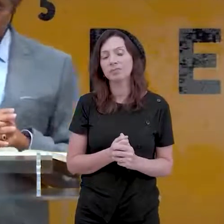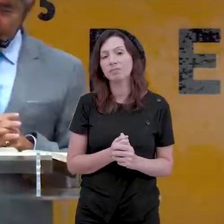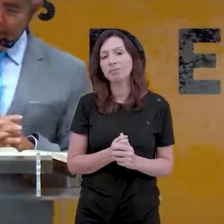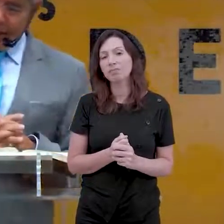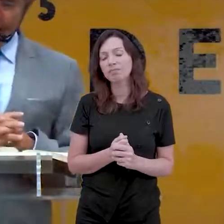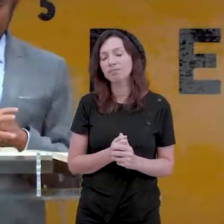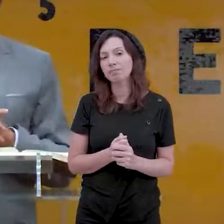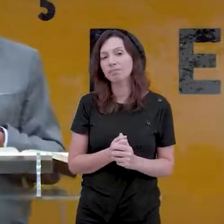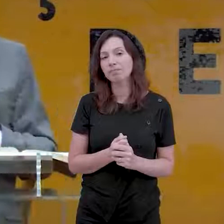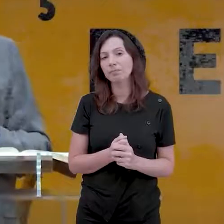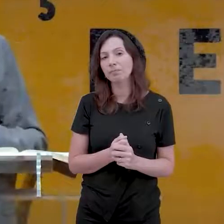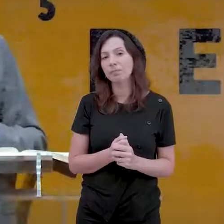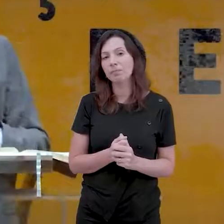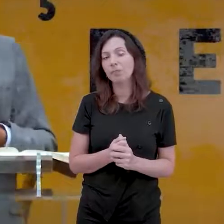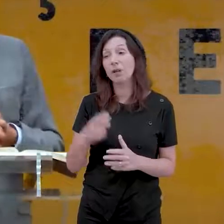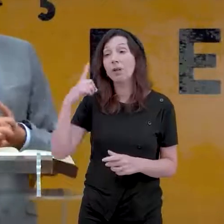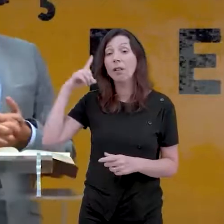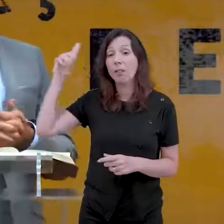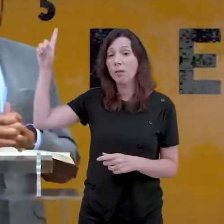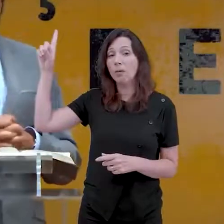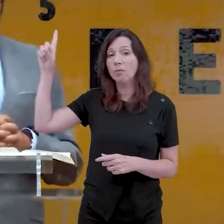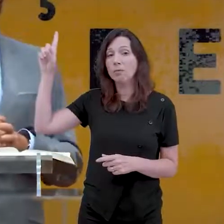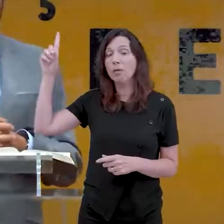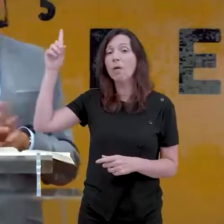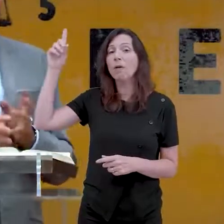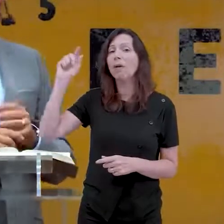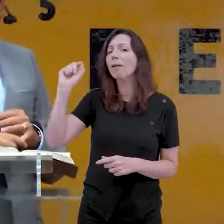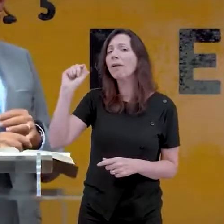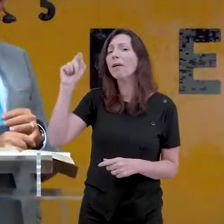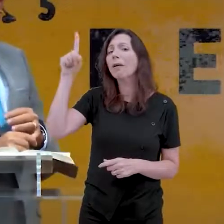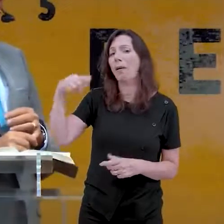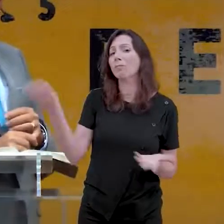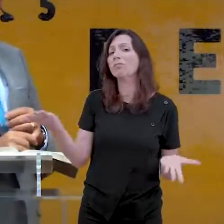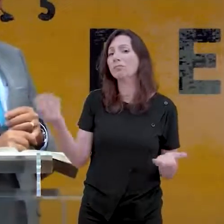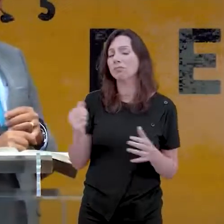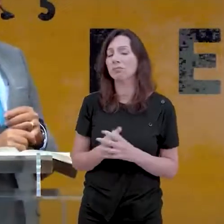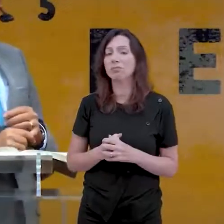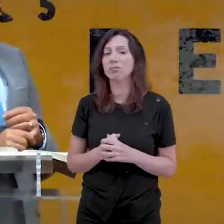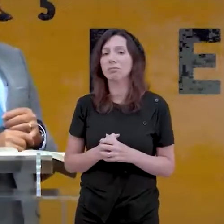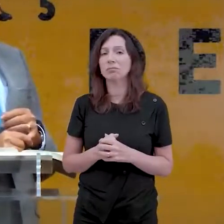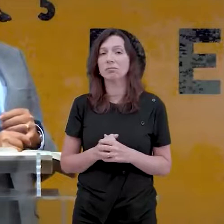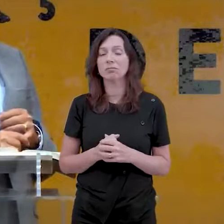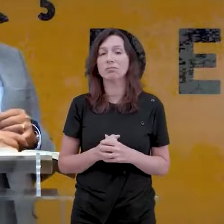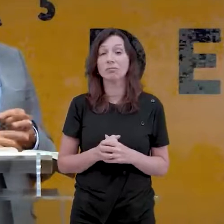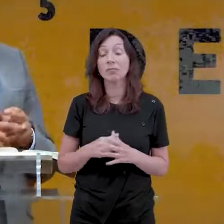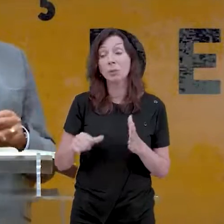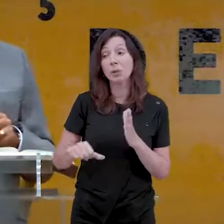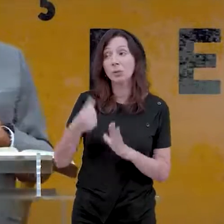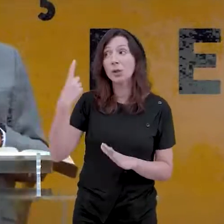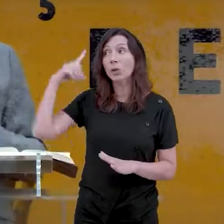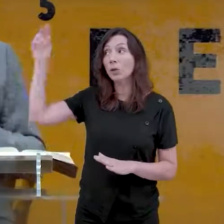Finalmente, em último lugar, quem é Deus? Quem é Deus? Primeiro, Ele é o Deus que responde às